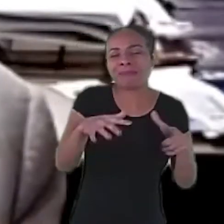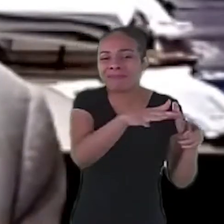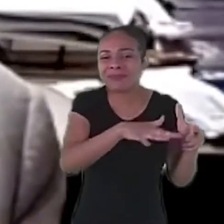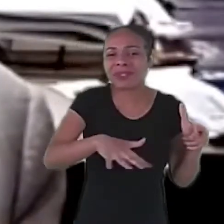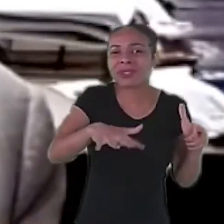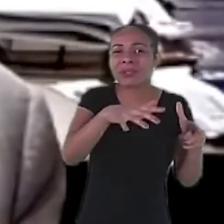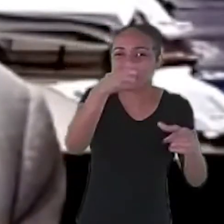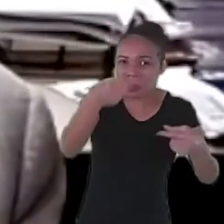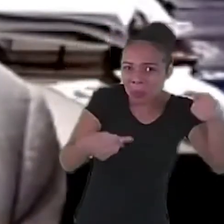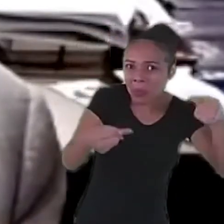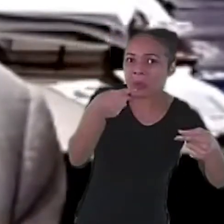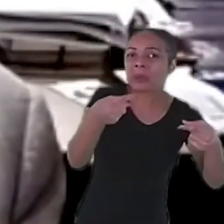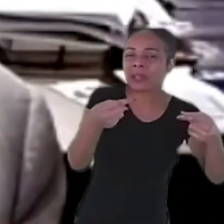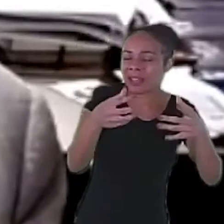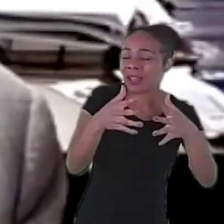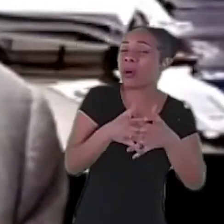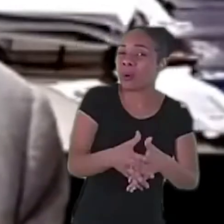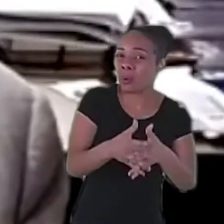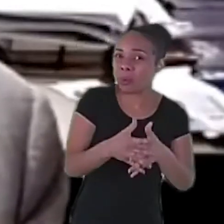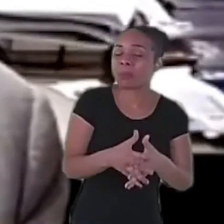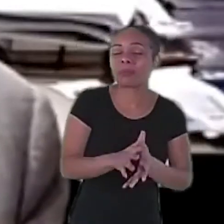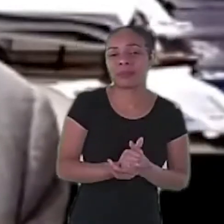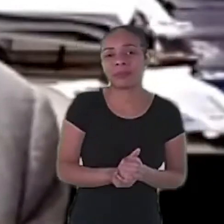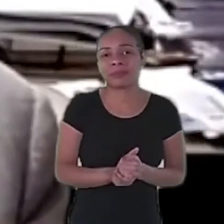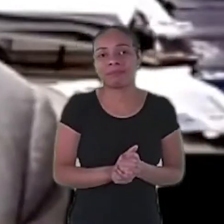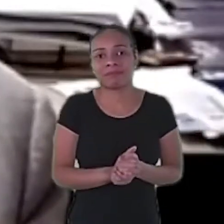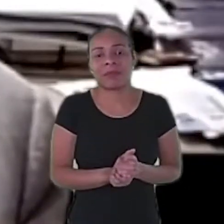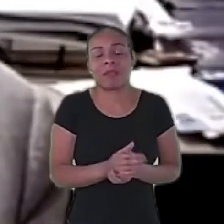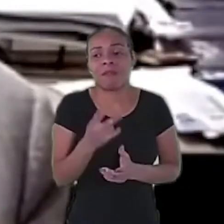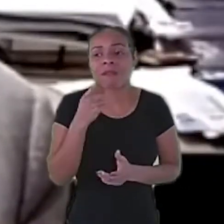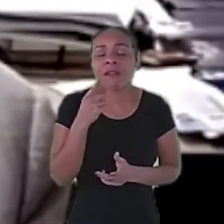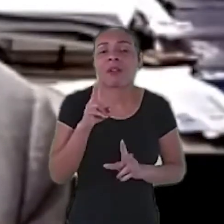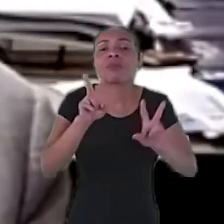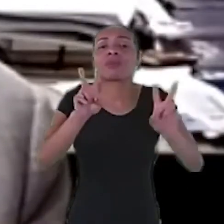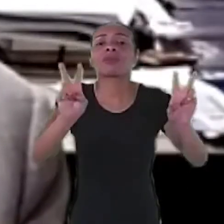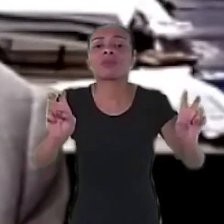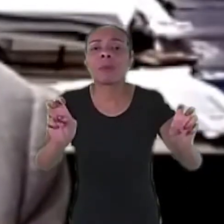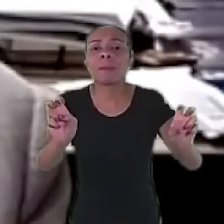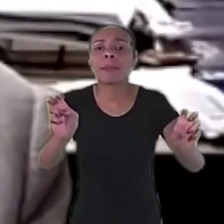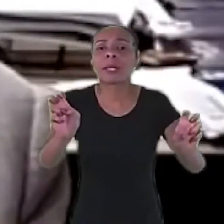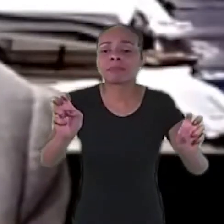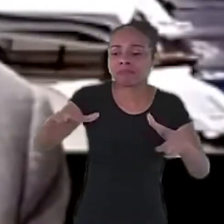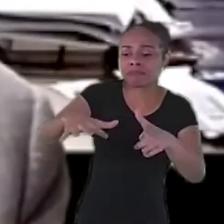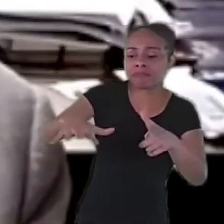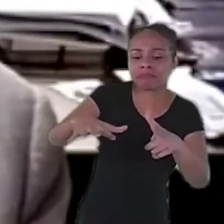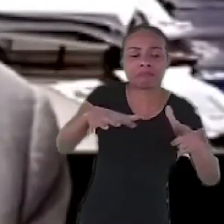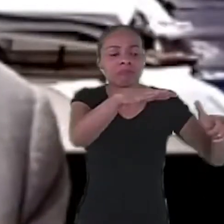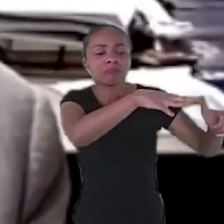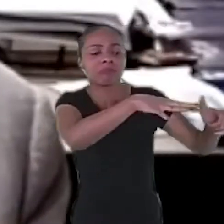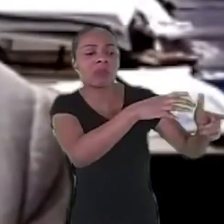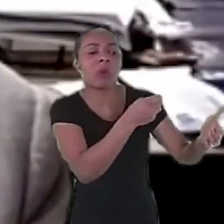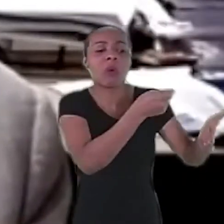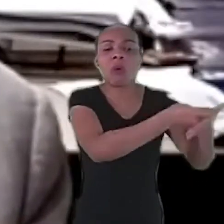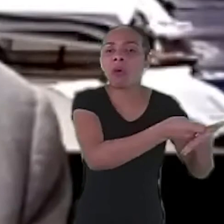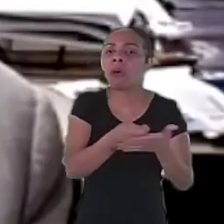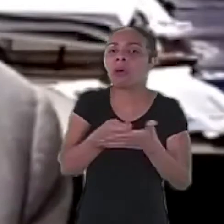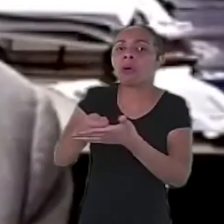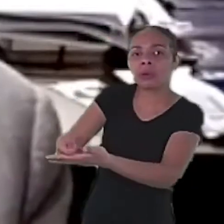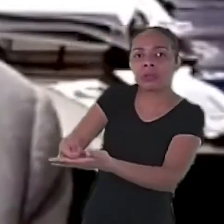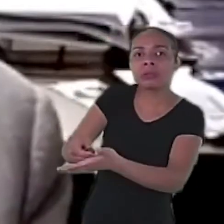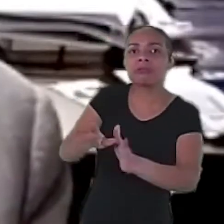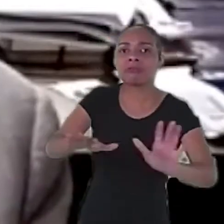a suposição de dois regimes aparentemente paralelos não levaram a ações